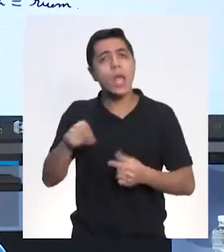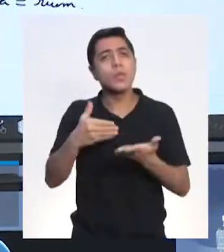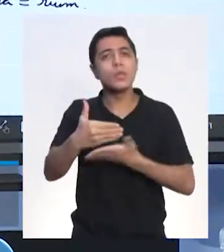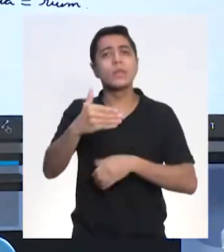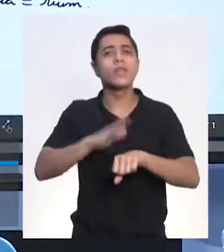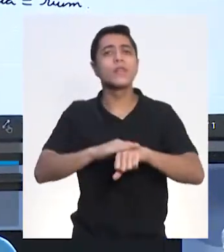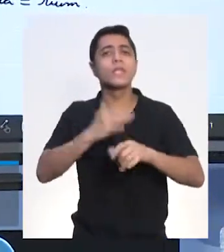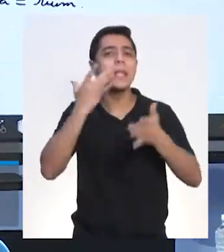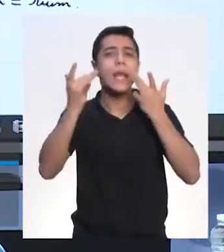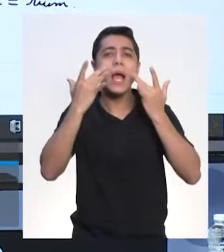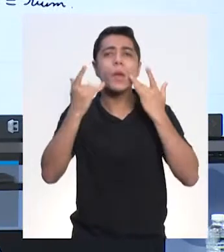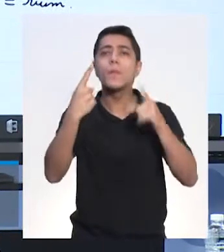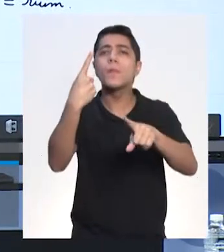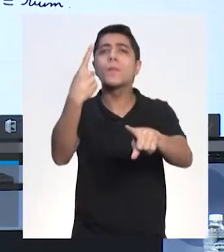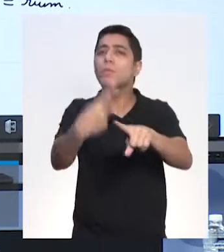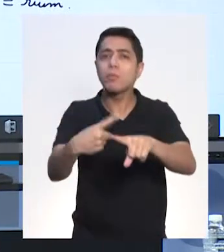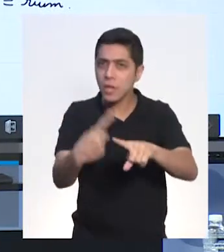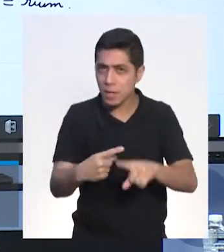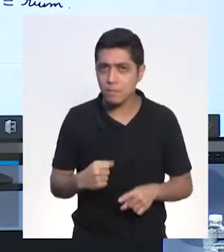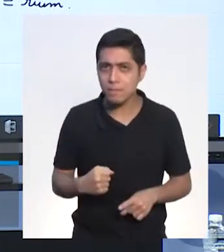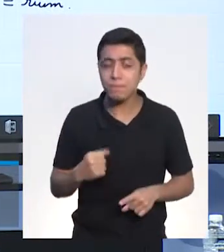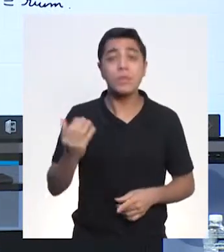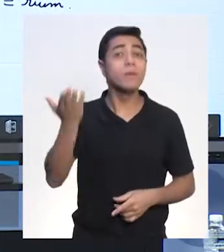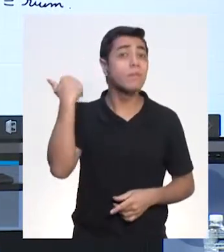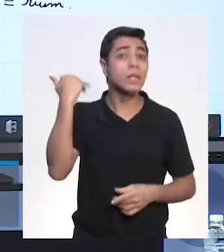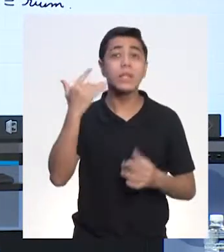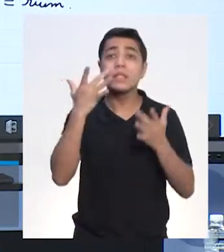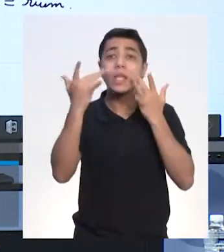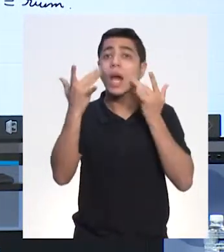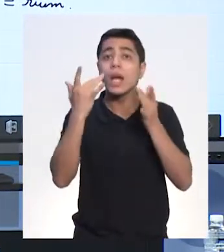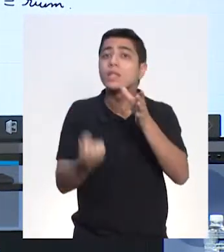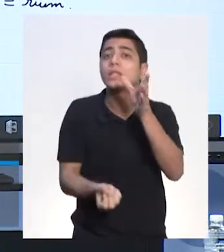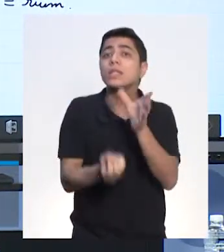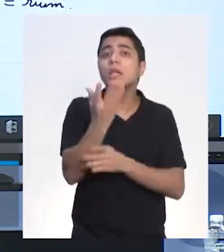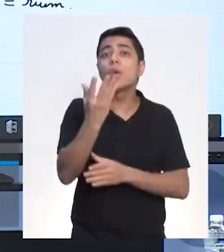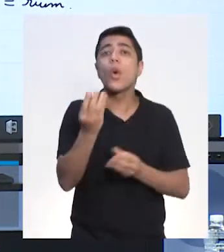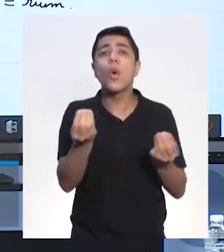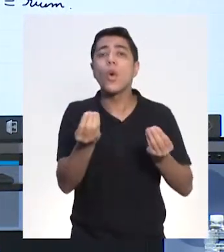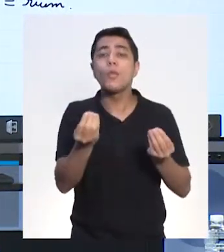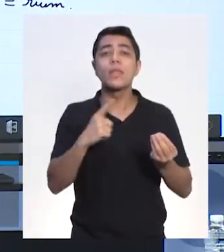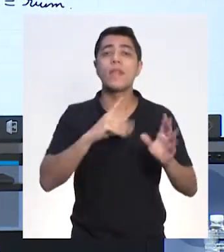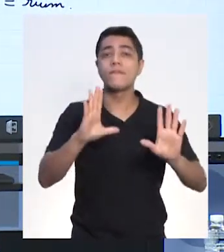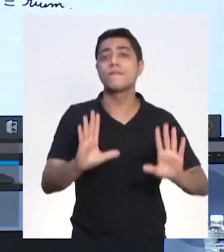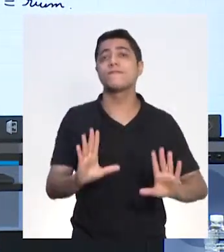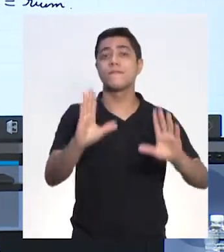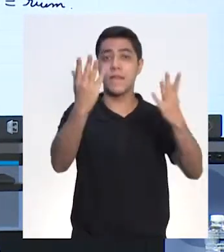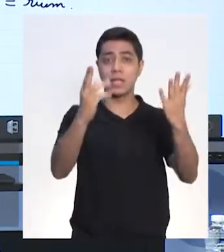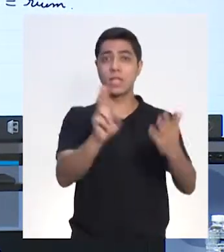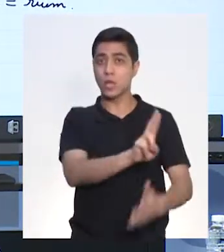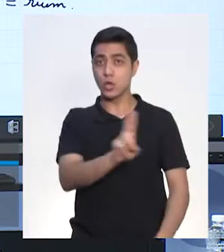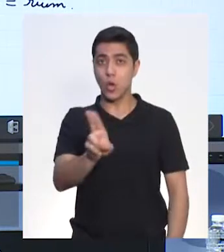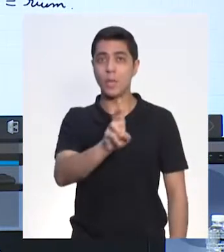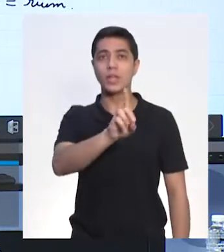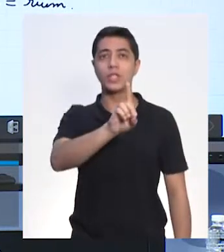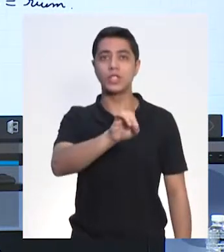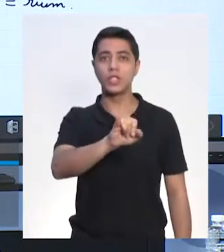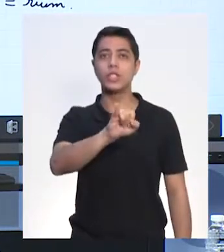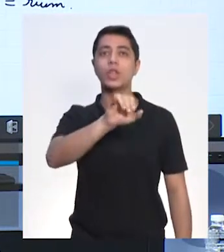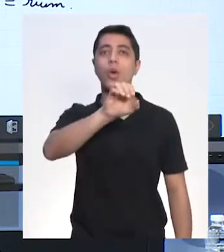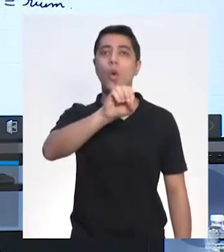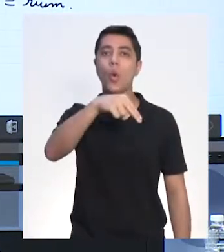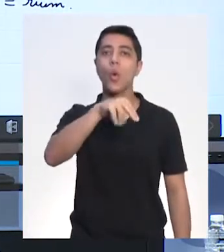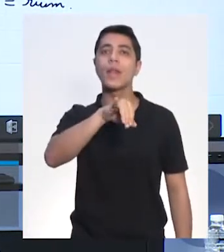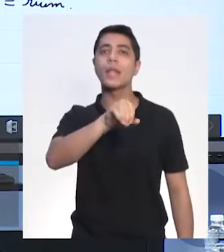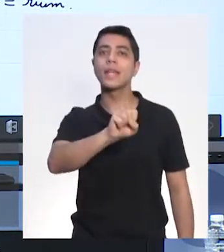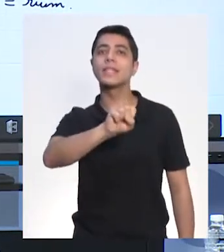teatrais, né, as peças teatrais, elas surgem das festas chamadas dionisíacas. As dionisíacas eram festas em honra do